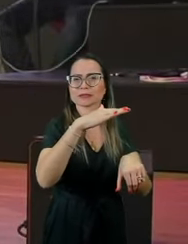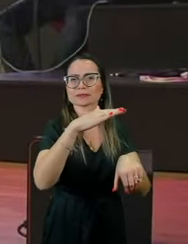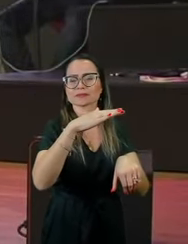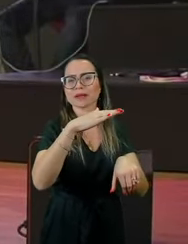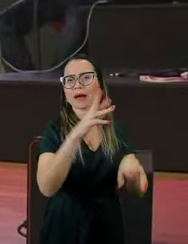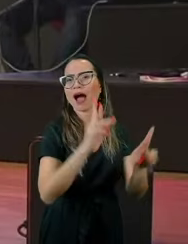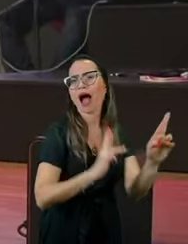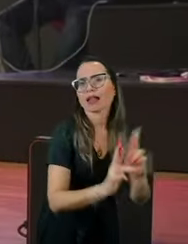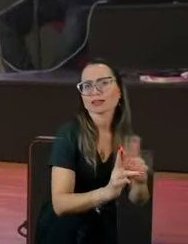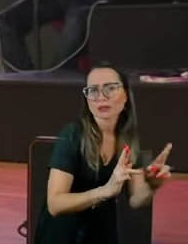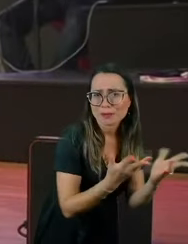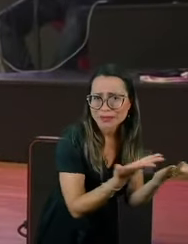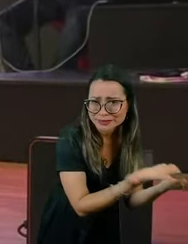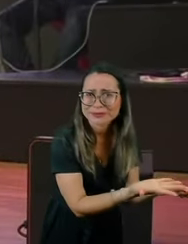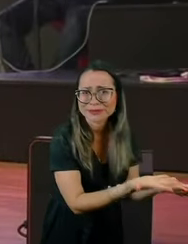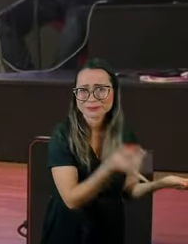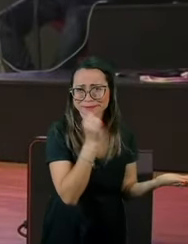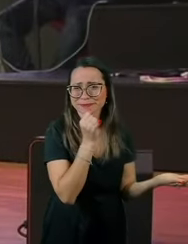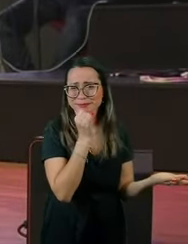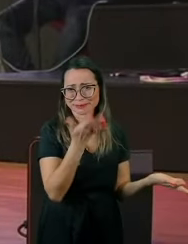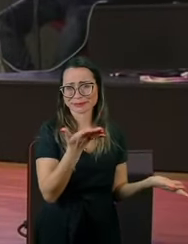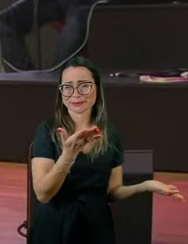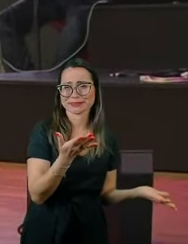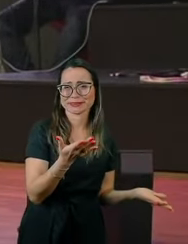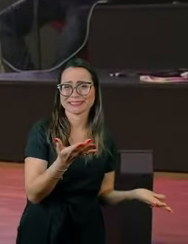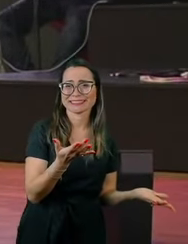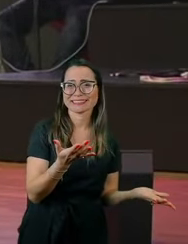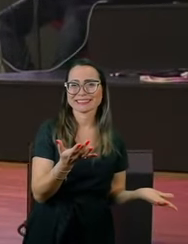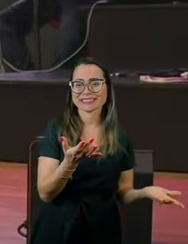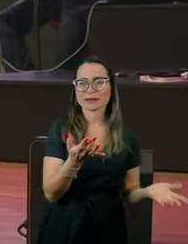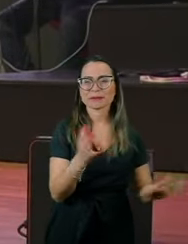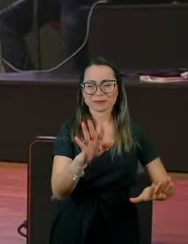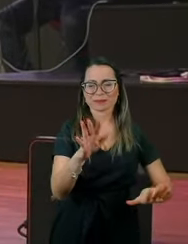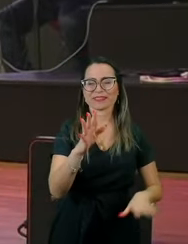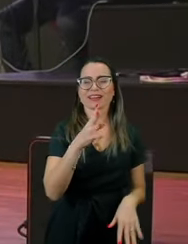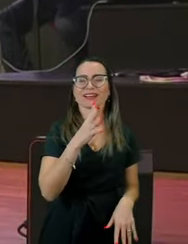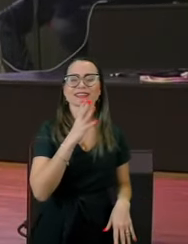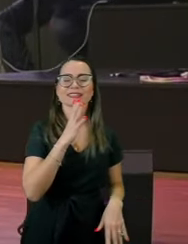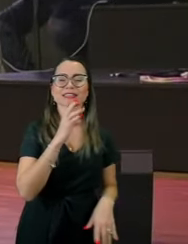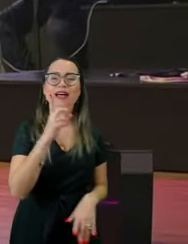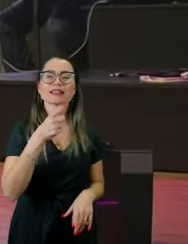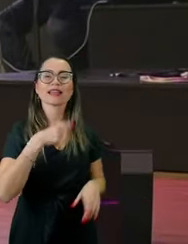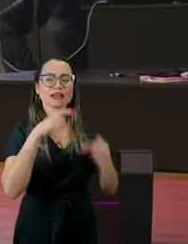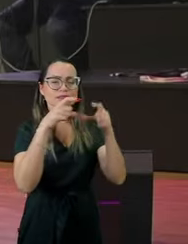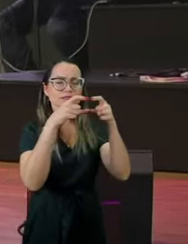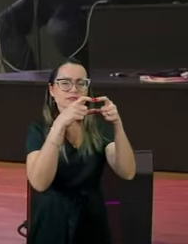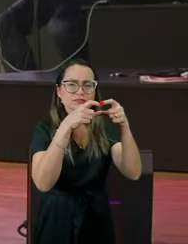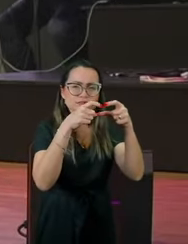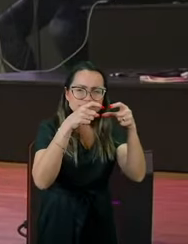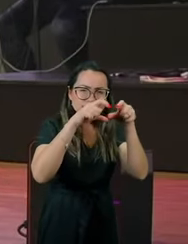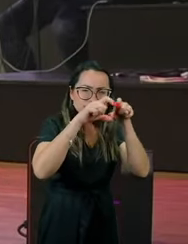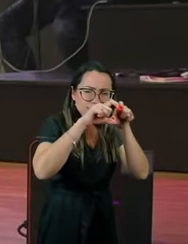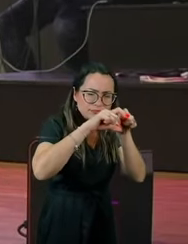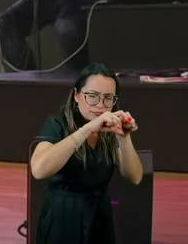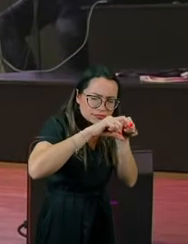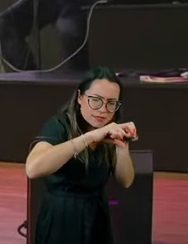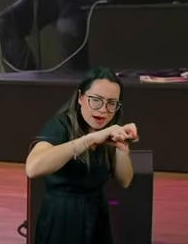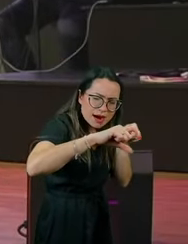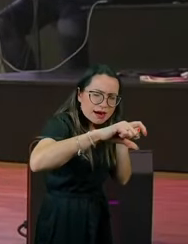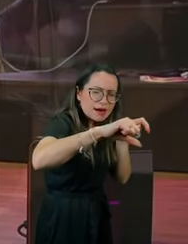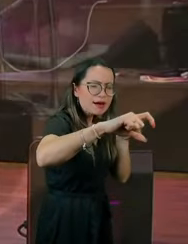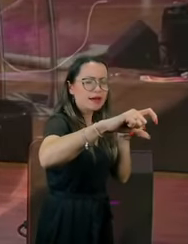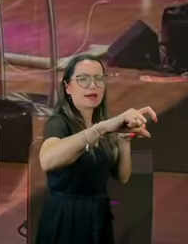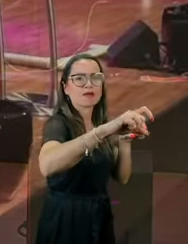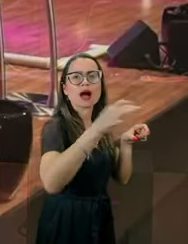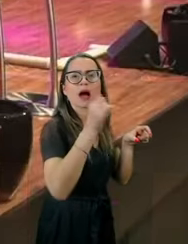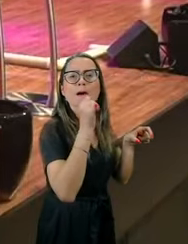temos poucas. Tem umas aquelas mesmo, são aquelas réguas, já viram? Lá em casa tem uma régua daquela. São as mulheres de multidões,